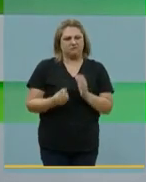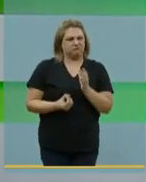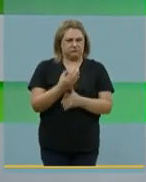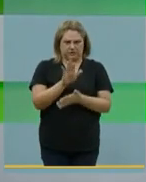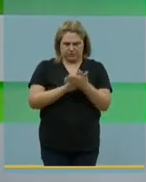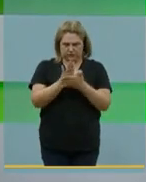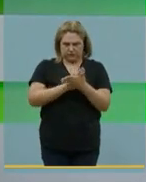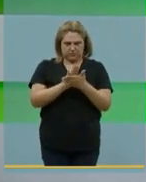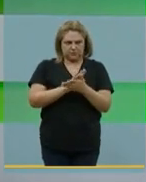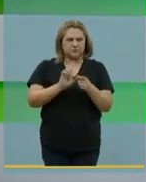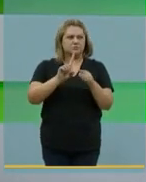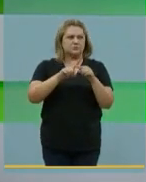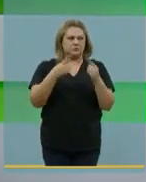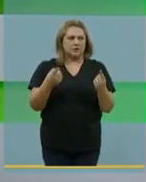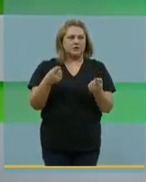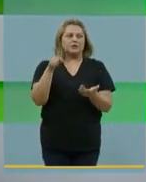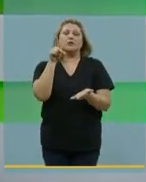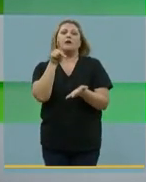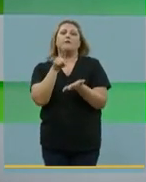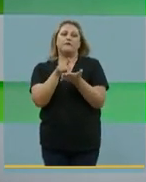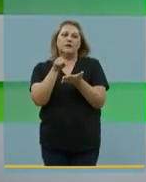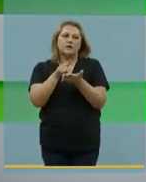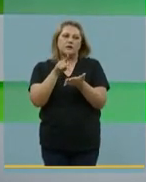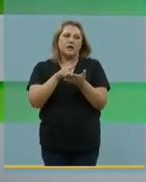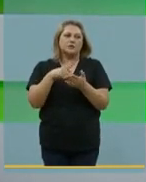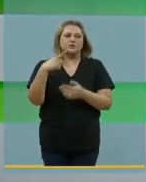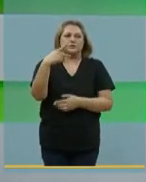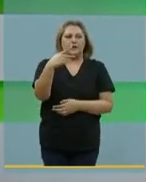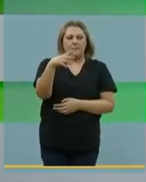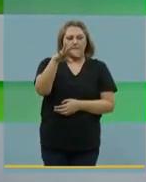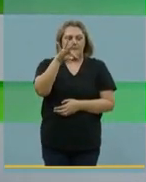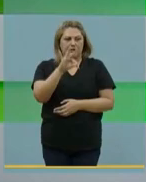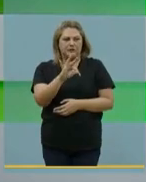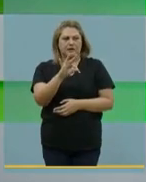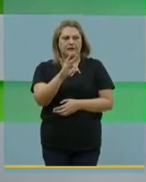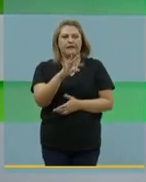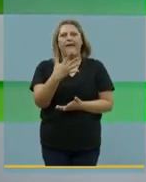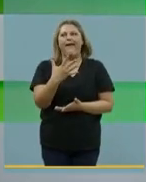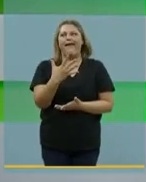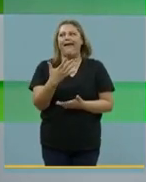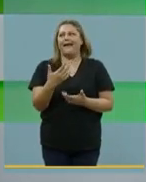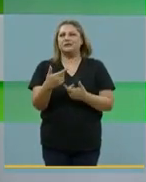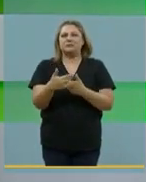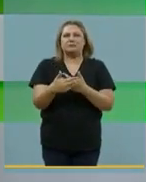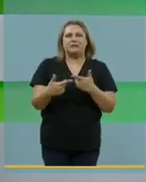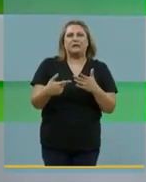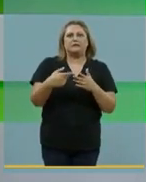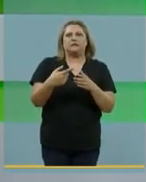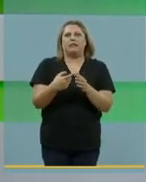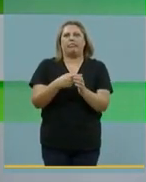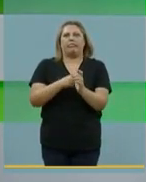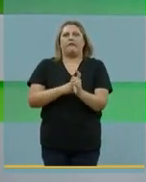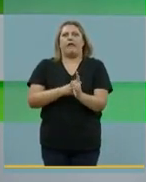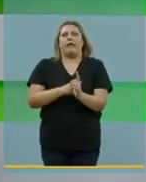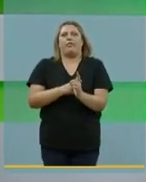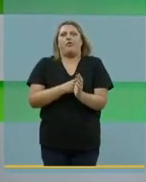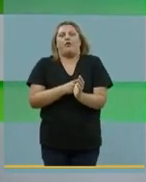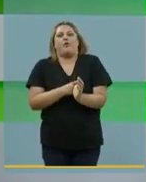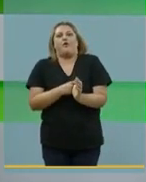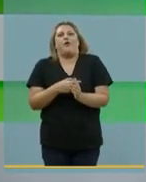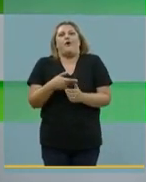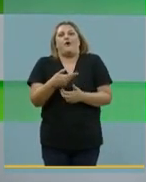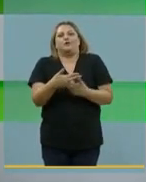inegável que a situação que o pt deixou as contas públicas é gravíssima veja o caso do